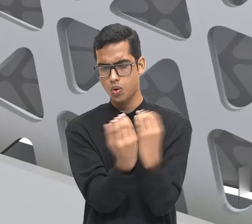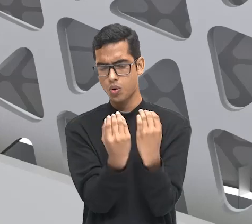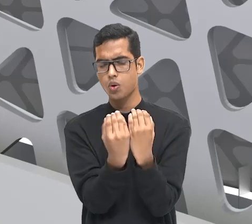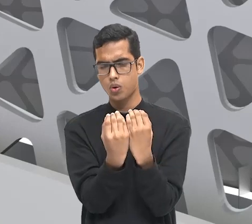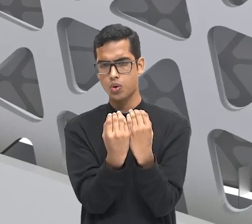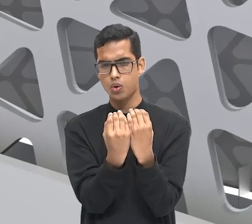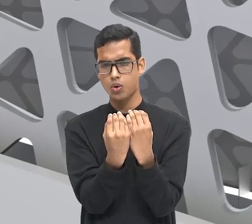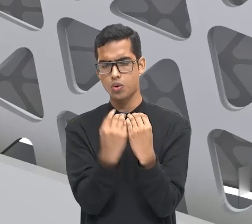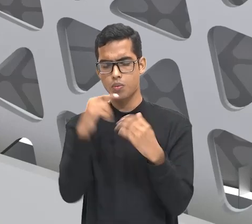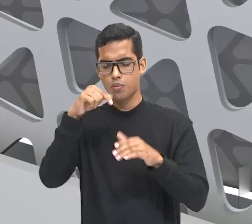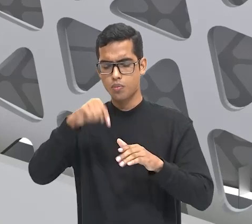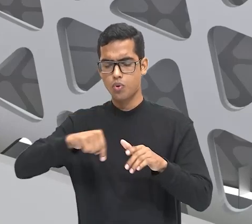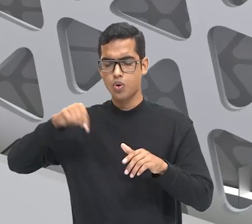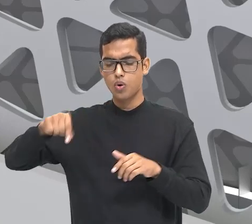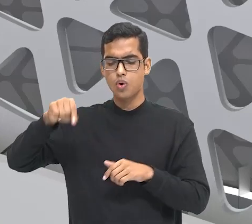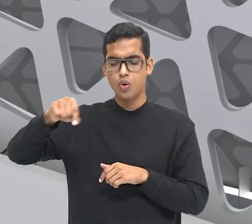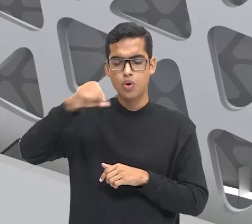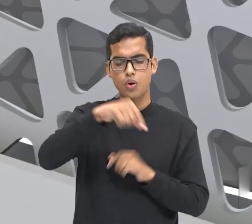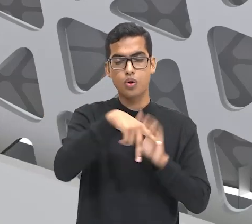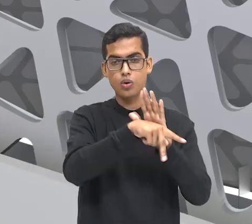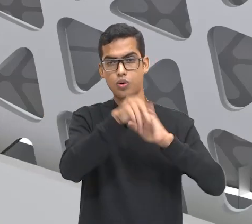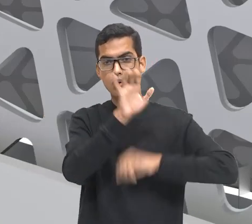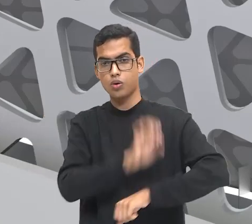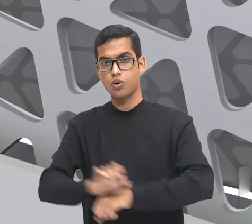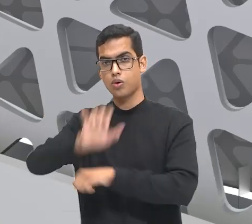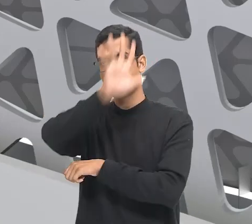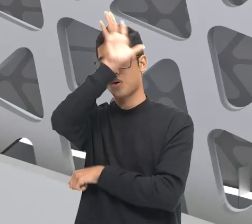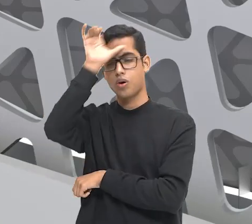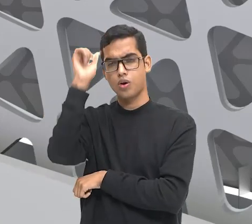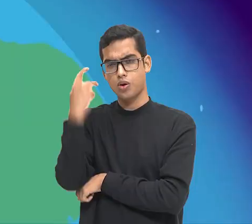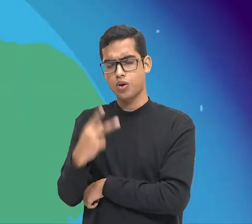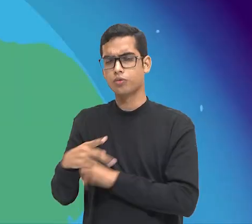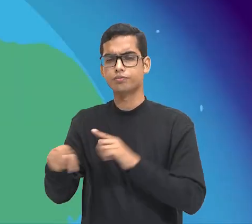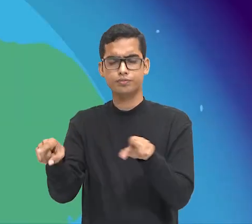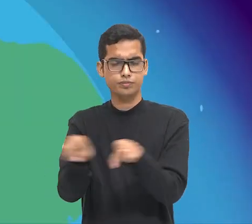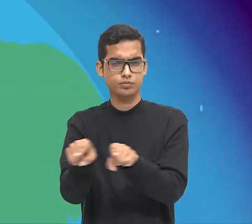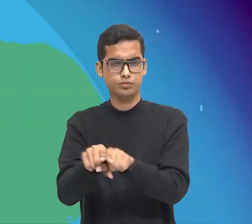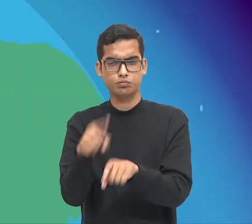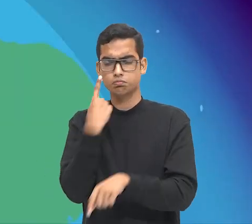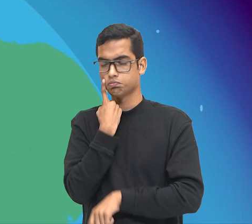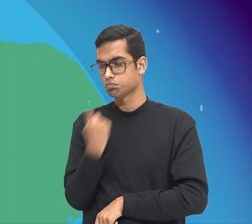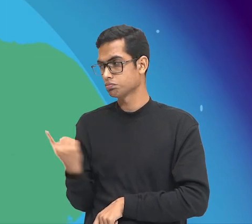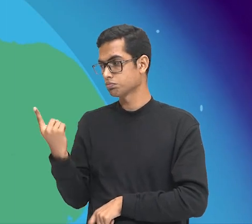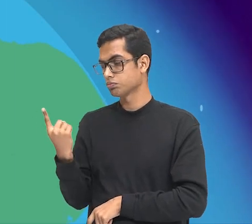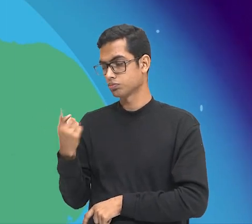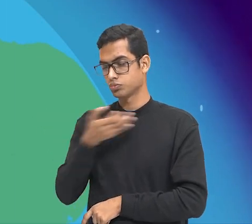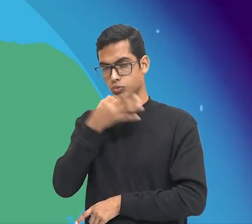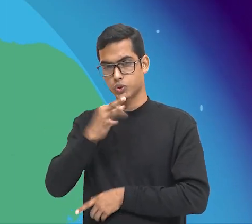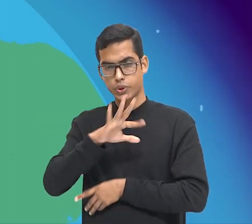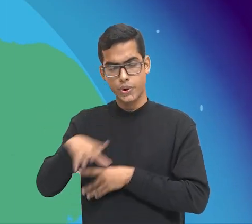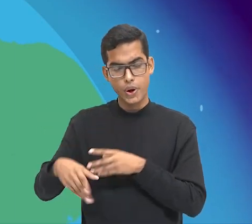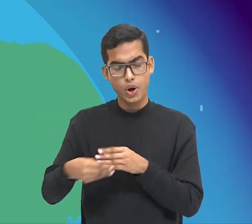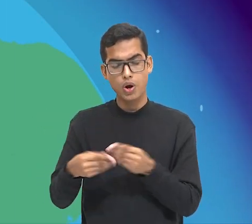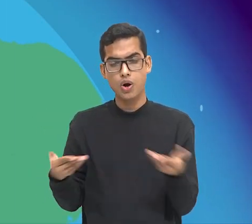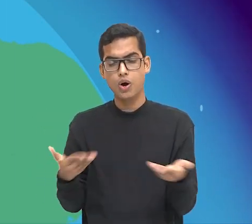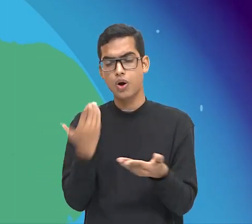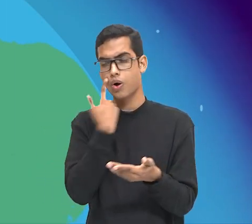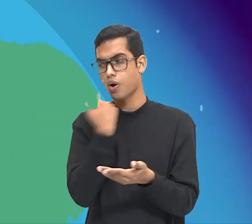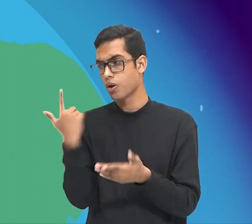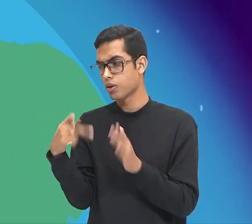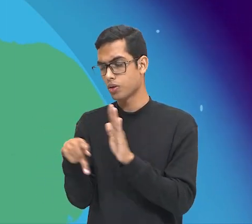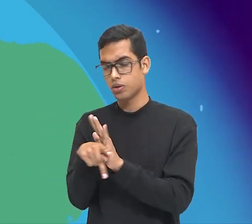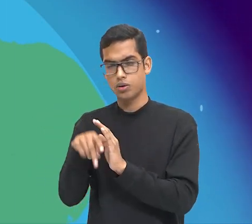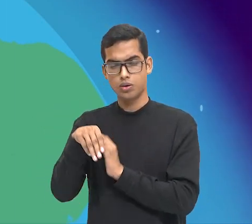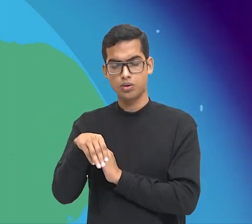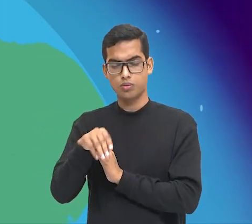estão distribuídas ali ao longo de todo o nosso estado. A gente vai observar de novo, né, para eu fazer ali ainda alguns comentários. Então olha aí, nós temos um